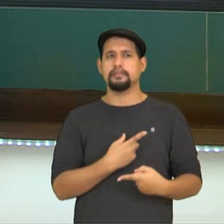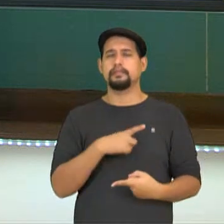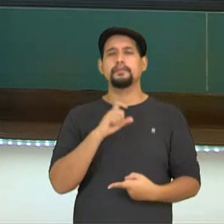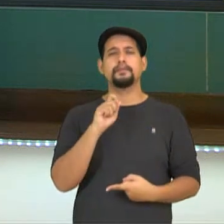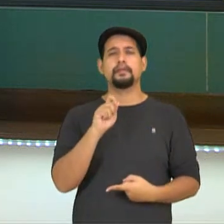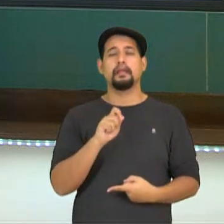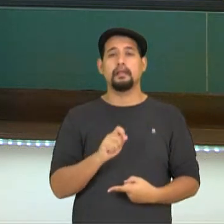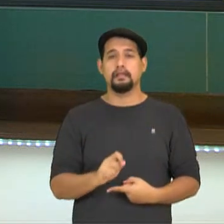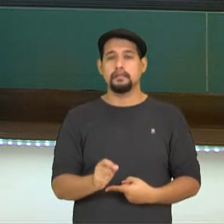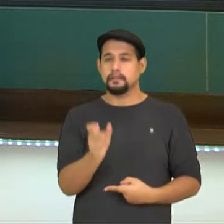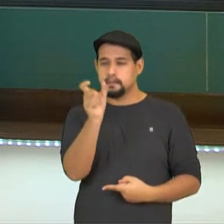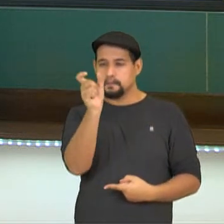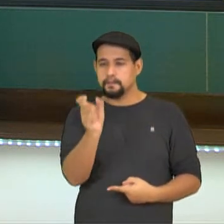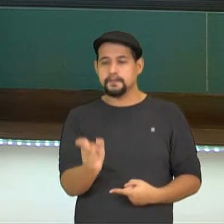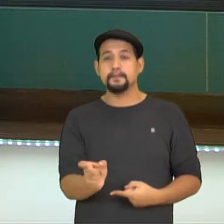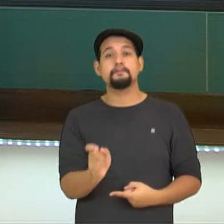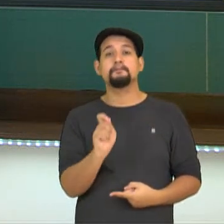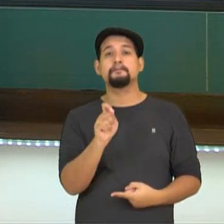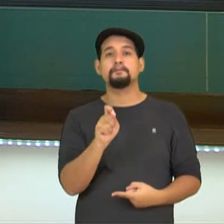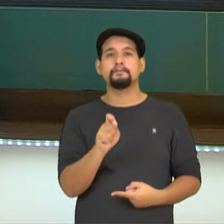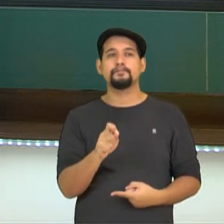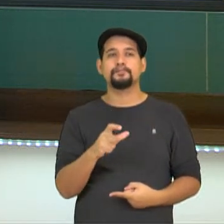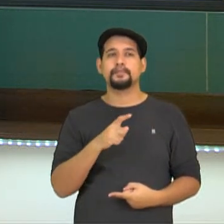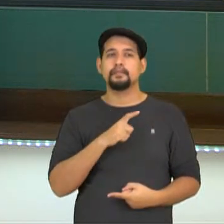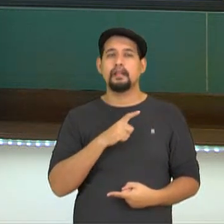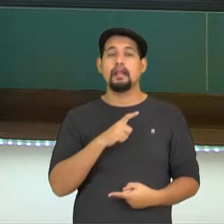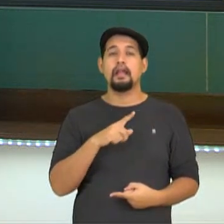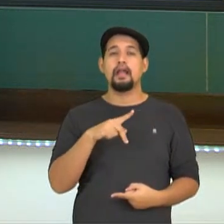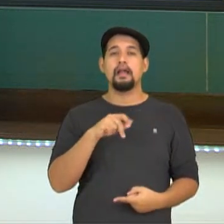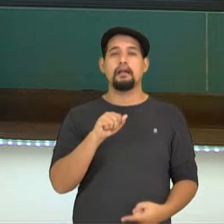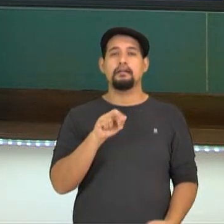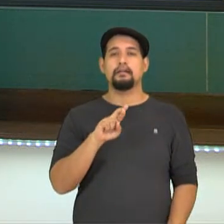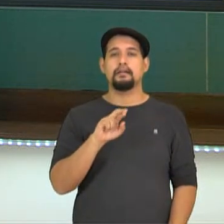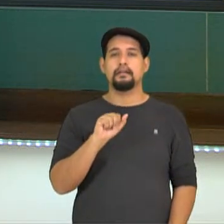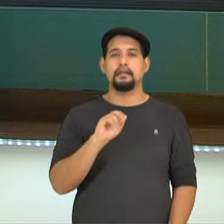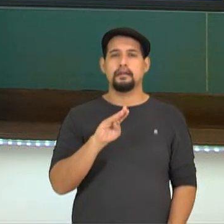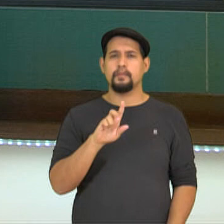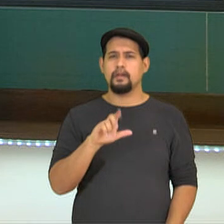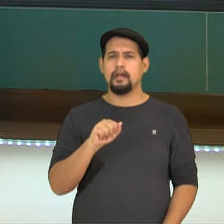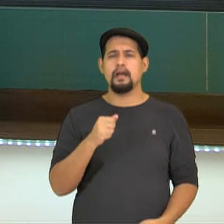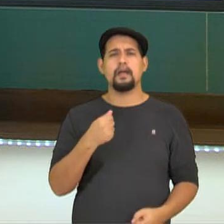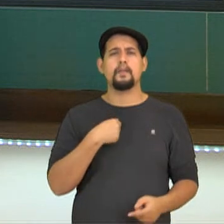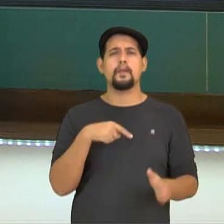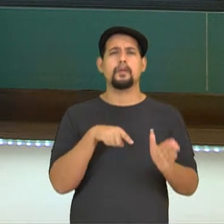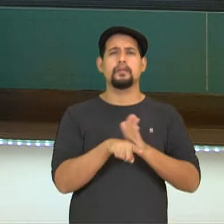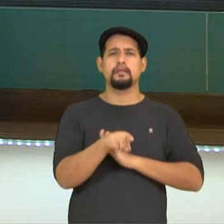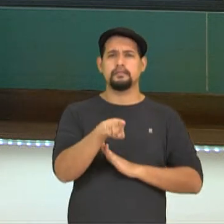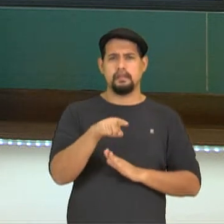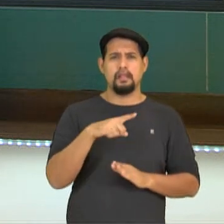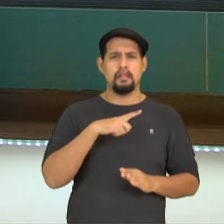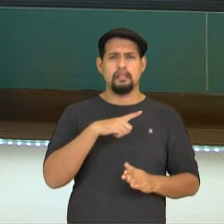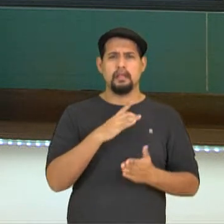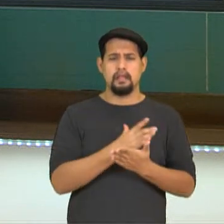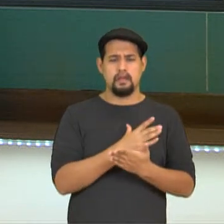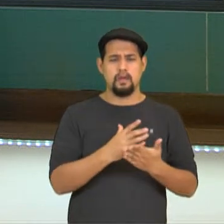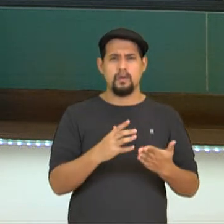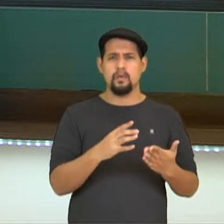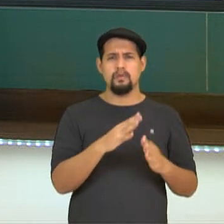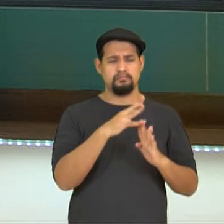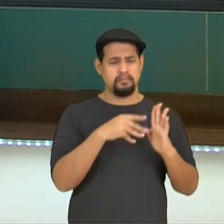teremos exatamente essa parábola aqui. E a pergunta é, né, como que eu marcaria aqui no